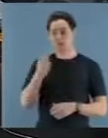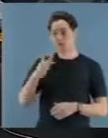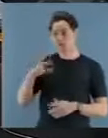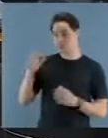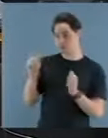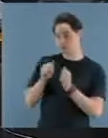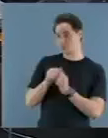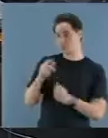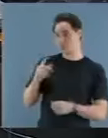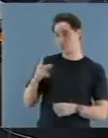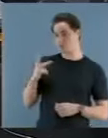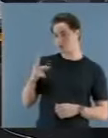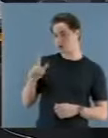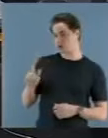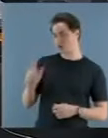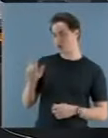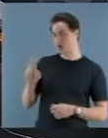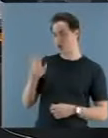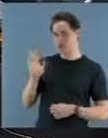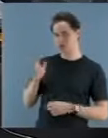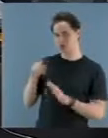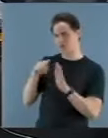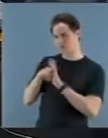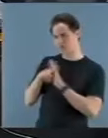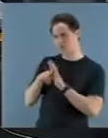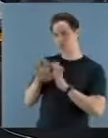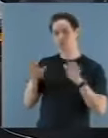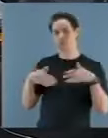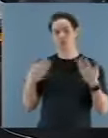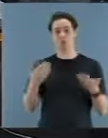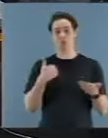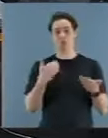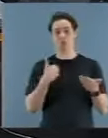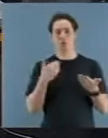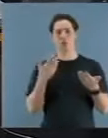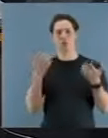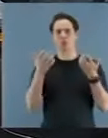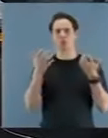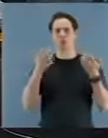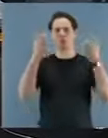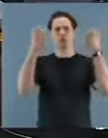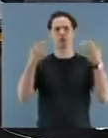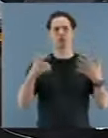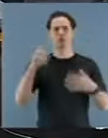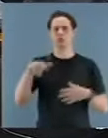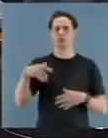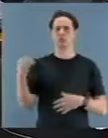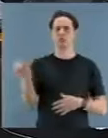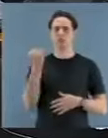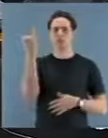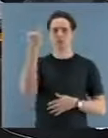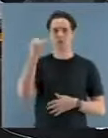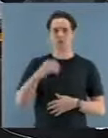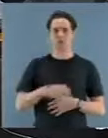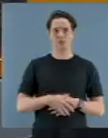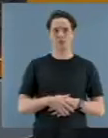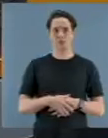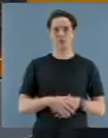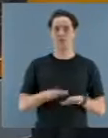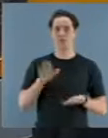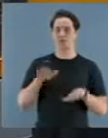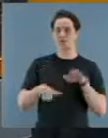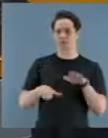A PGR já investigou. Então, aqui eu queria colocar uma questão que para mim é muito importante. Eu talvez